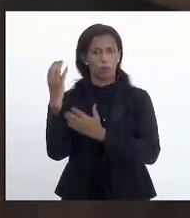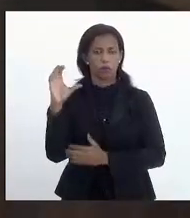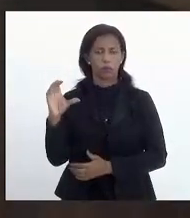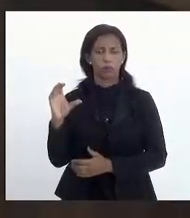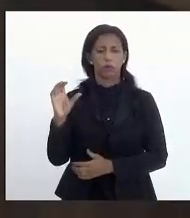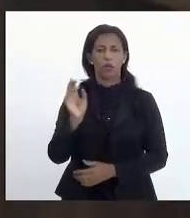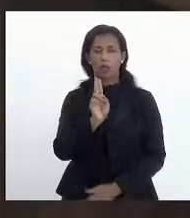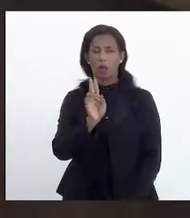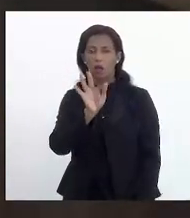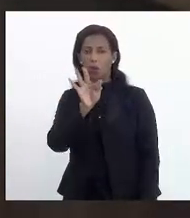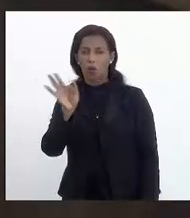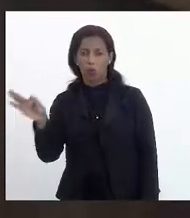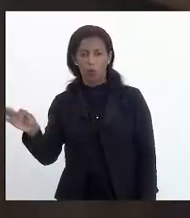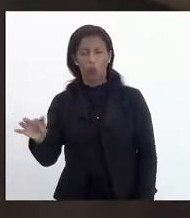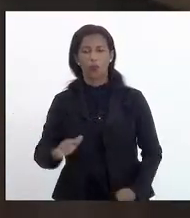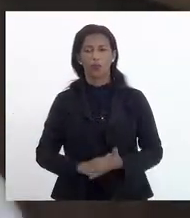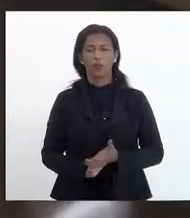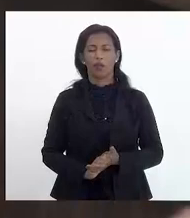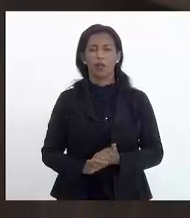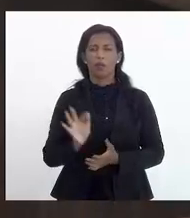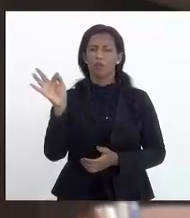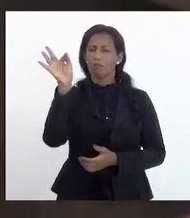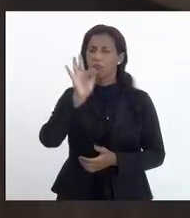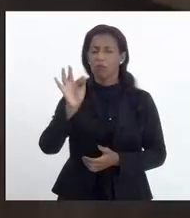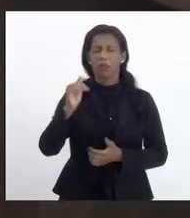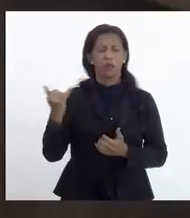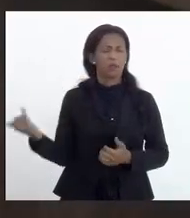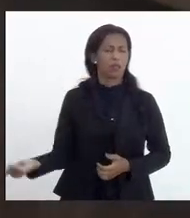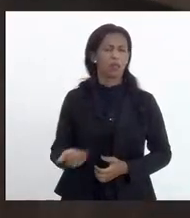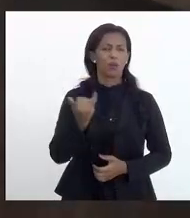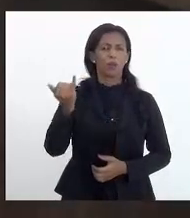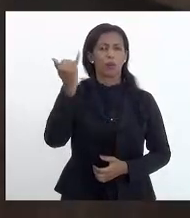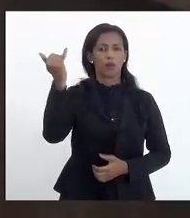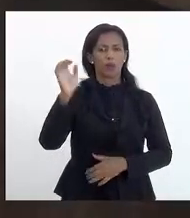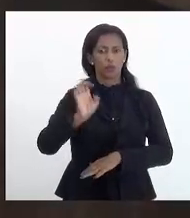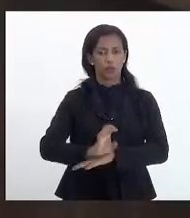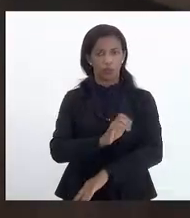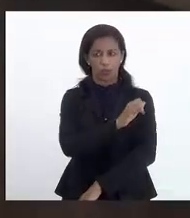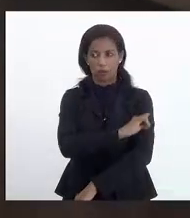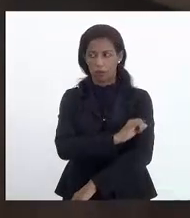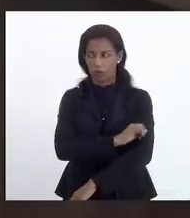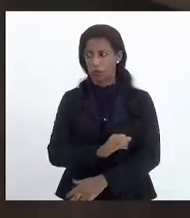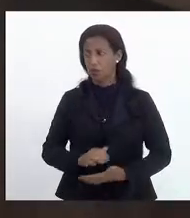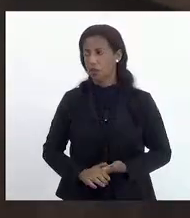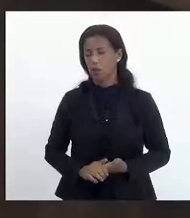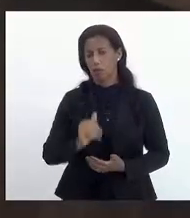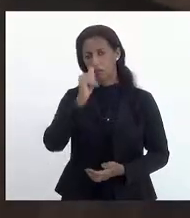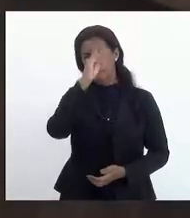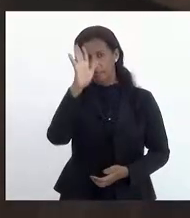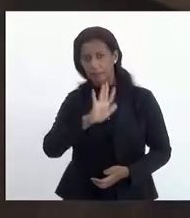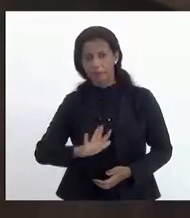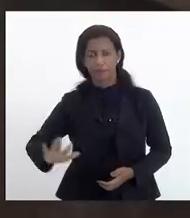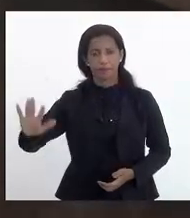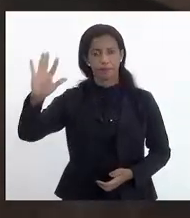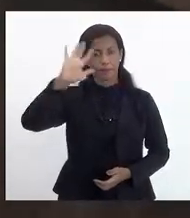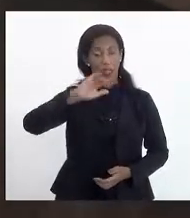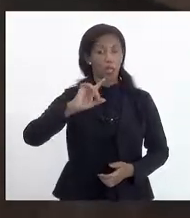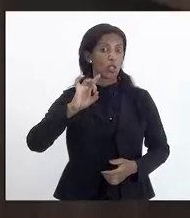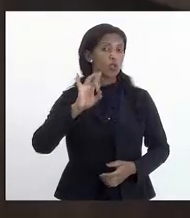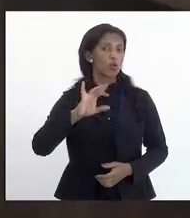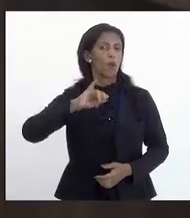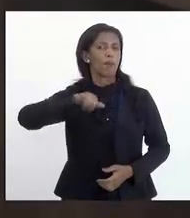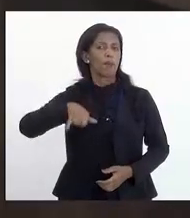UF, essa universidade tão importante no cenário do Estado do Rio de Janeiro e no cenário nacional. Apenas